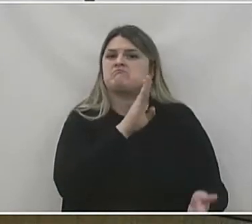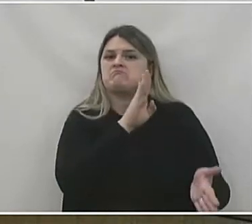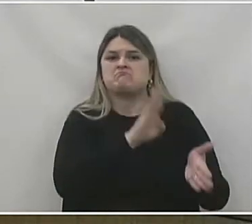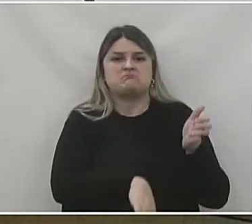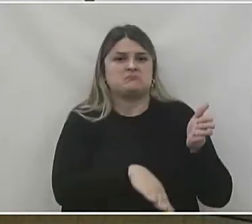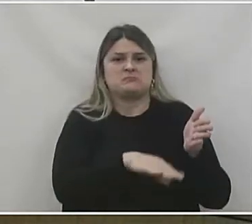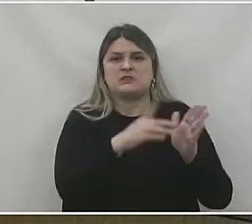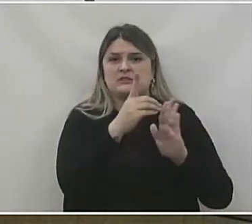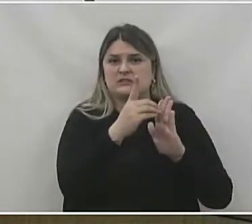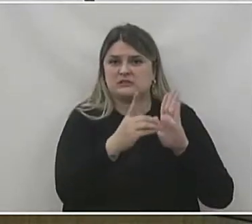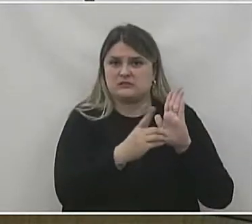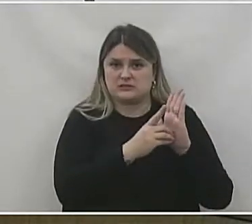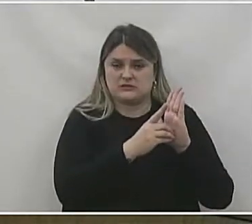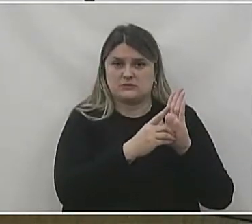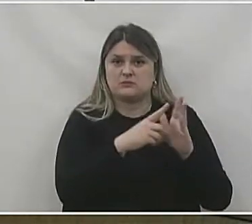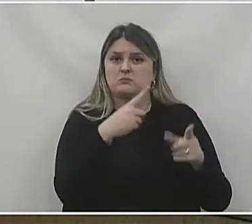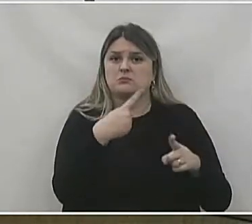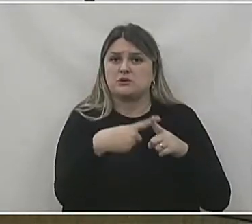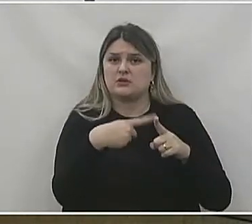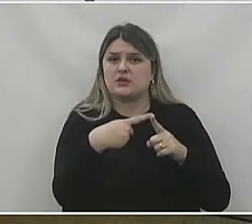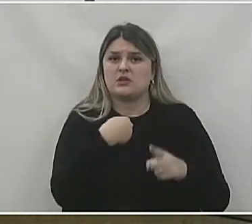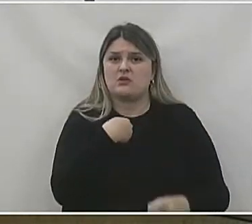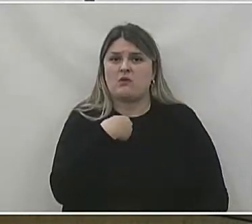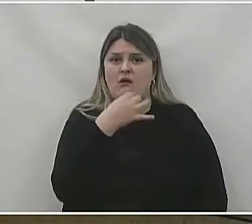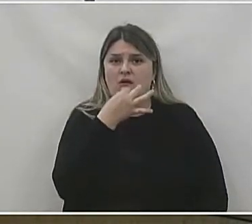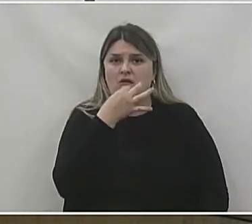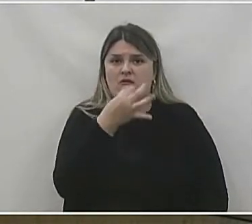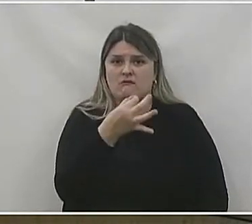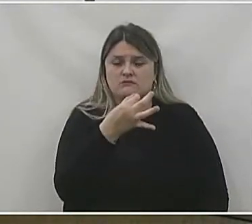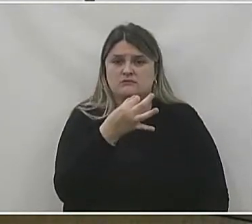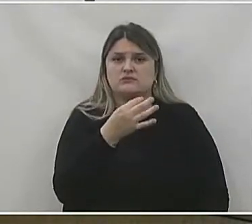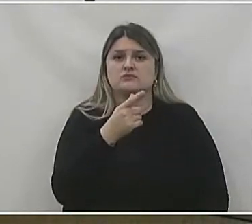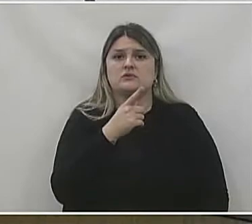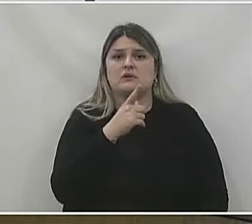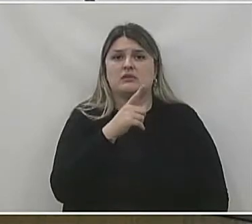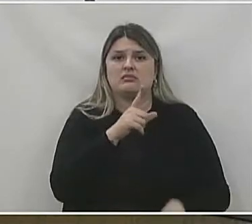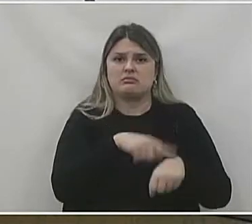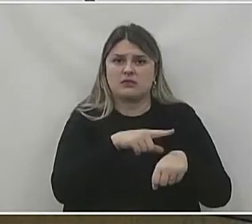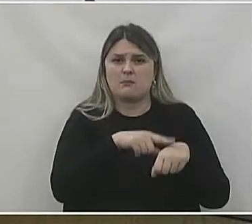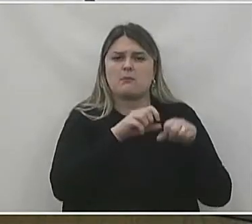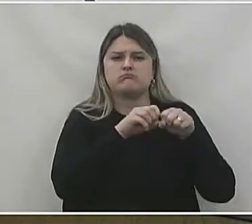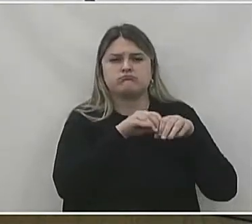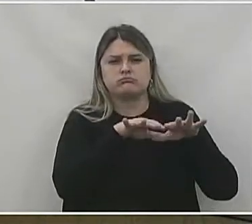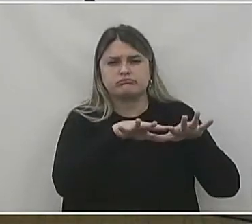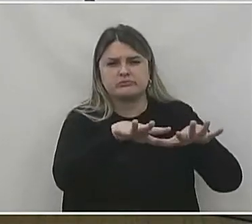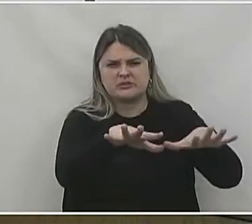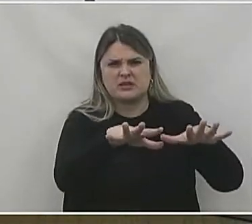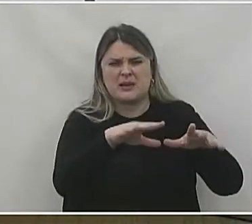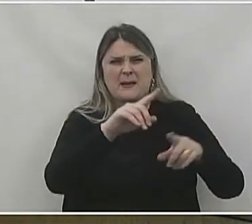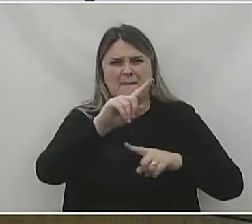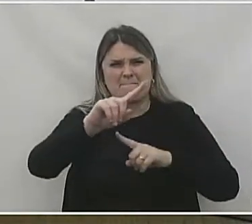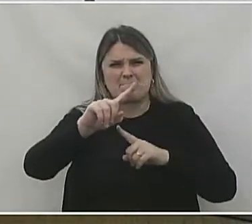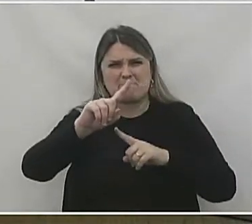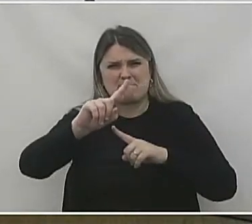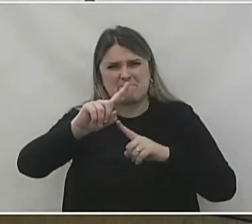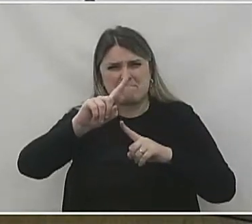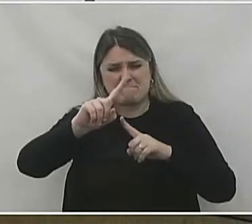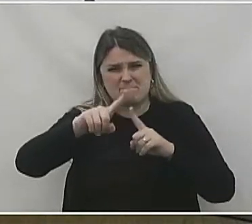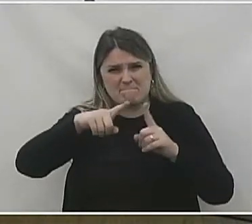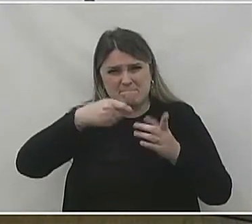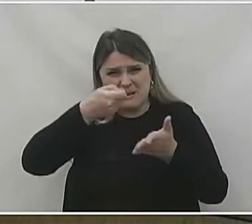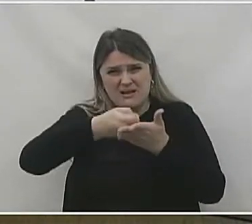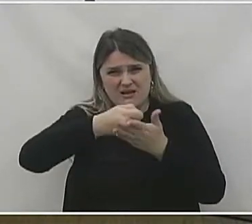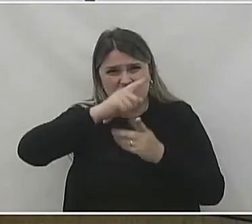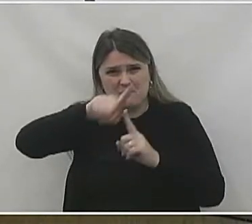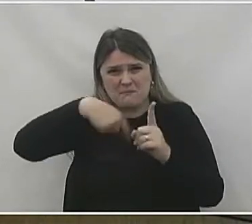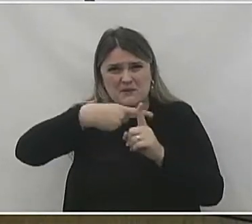desse decreto porque eu acho que em ano de pandemia um aumento de vinte por cento no